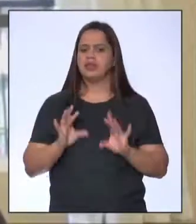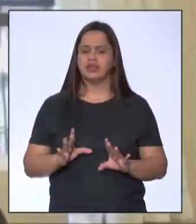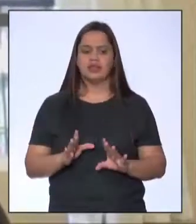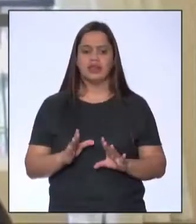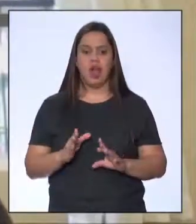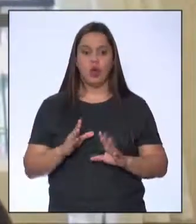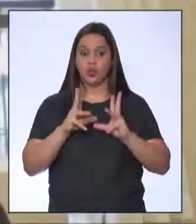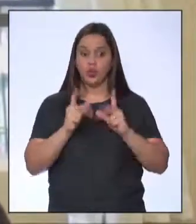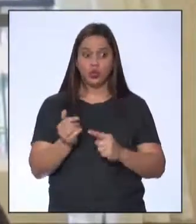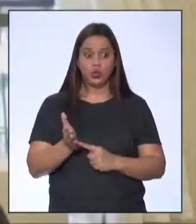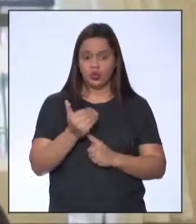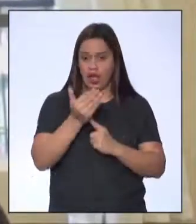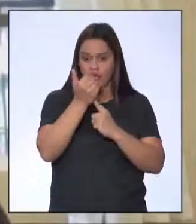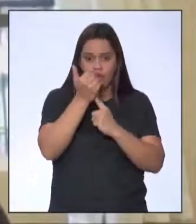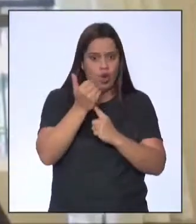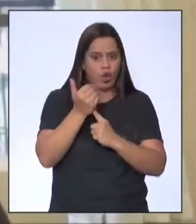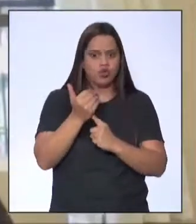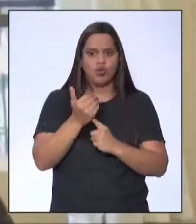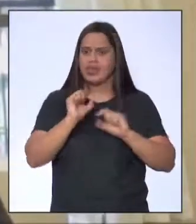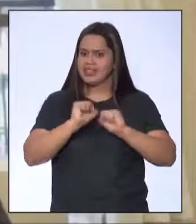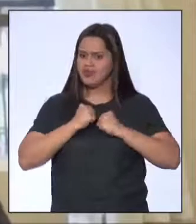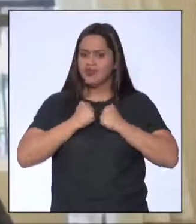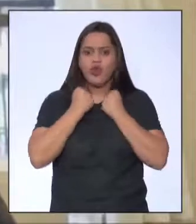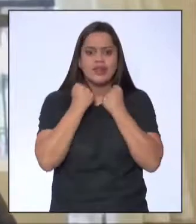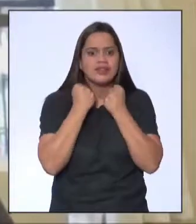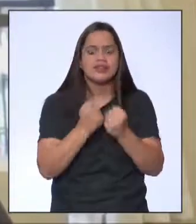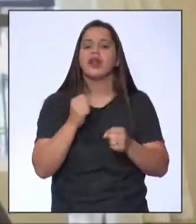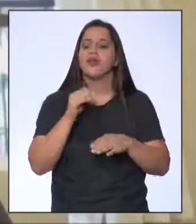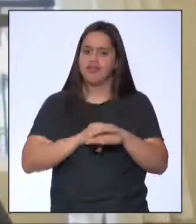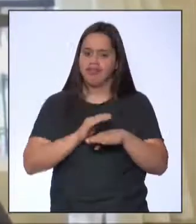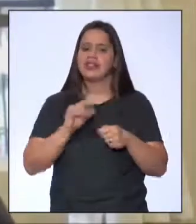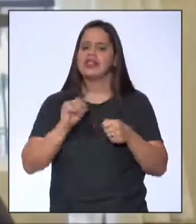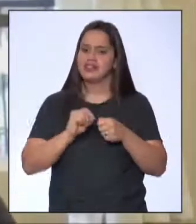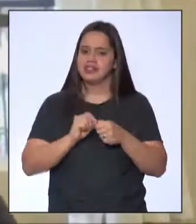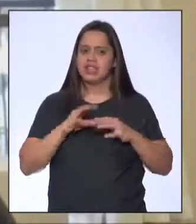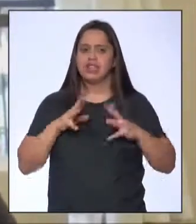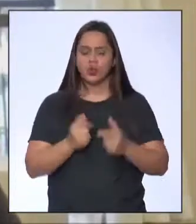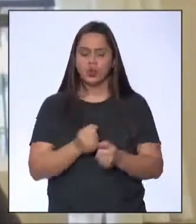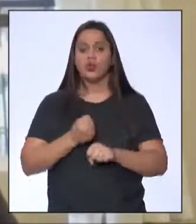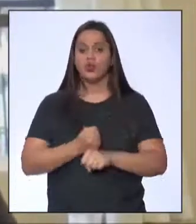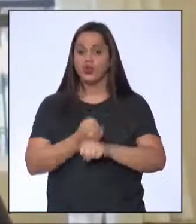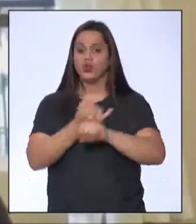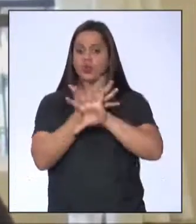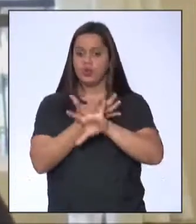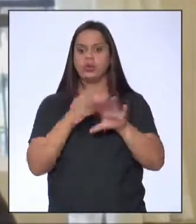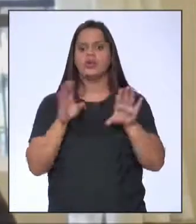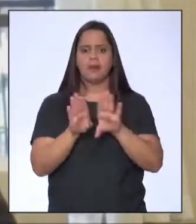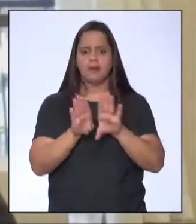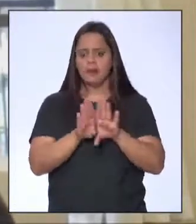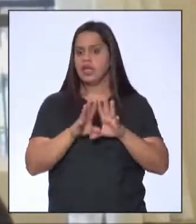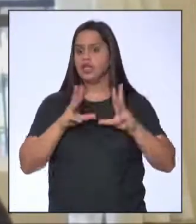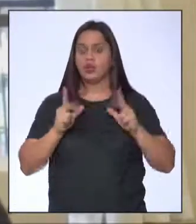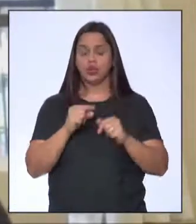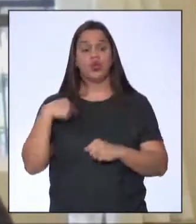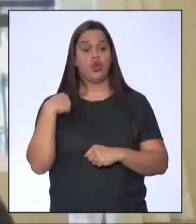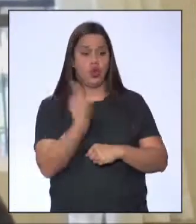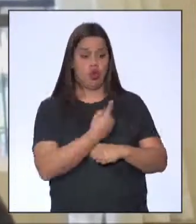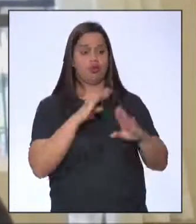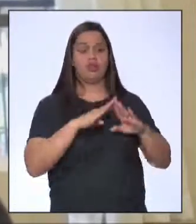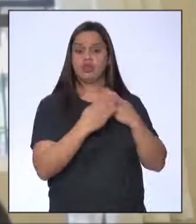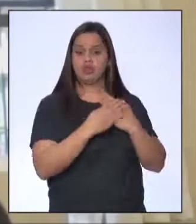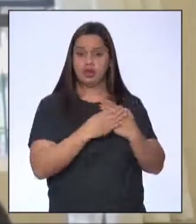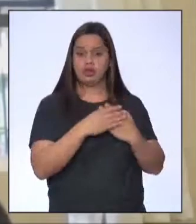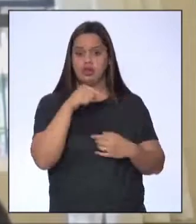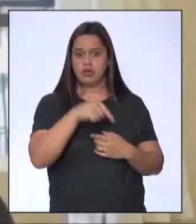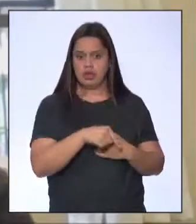correram muito para fazer isso, em questão do centro de mídias, o atendimento. Nós na educação estamos atendendo dessa forma o